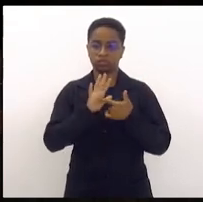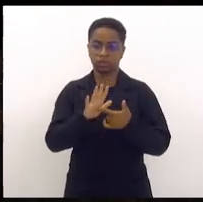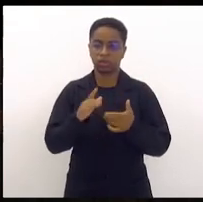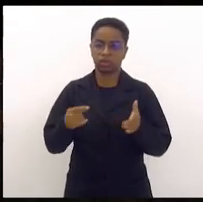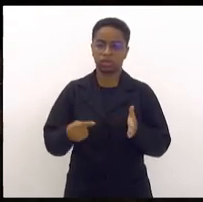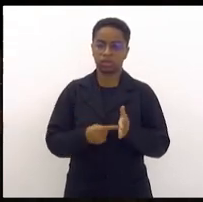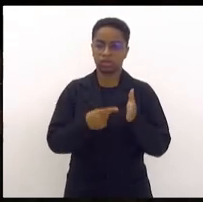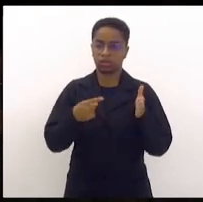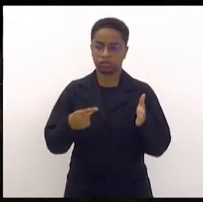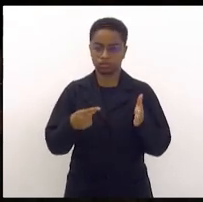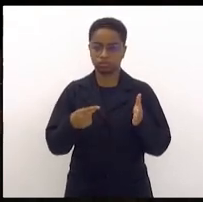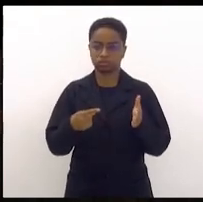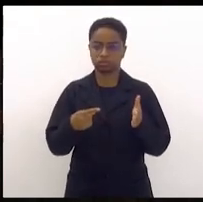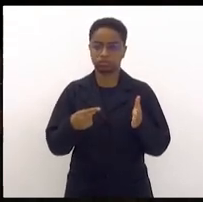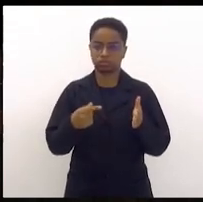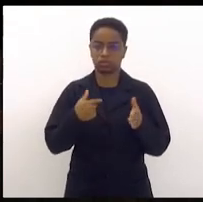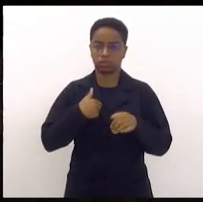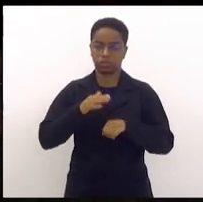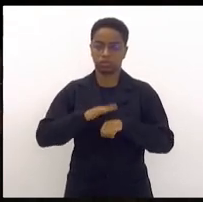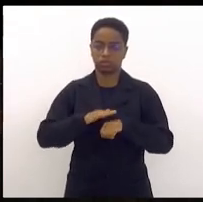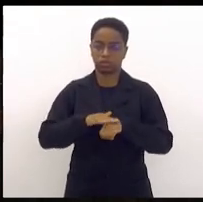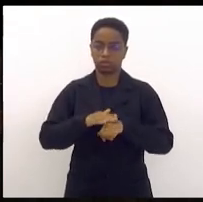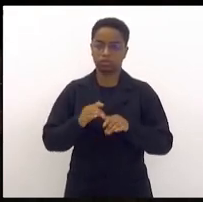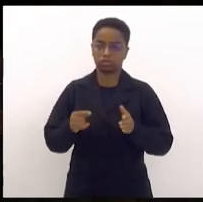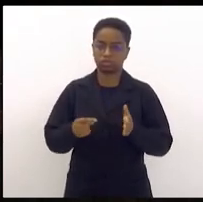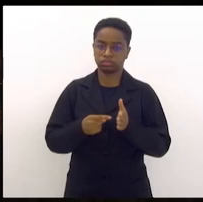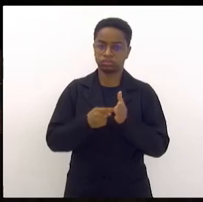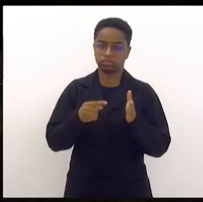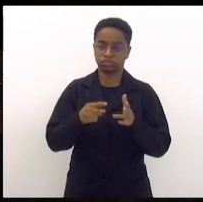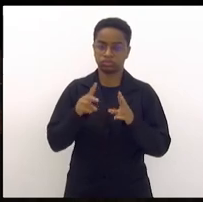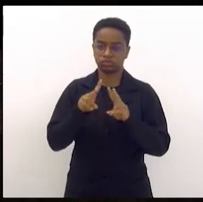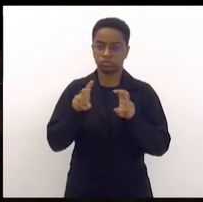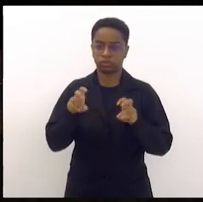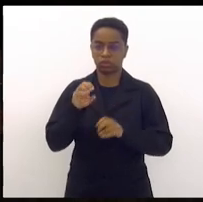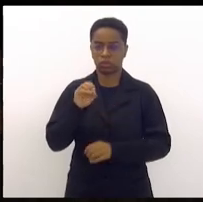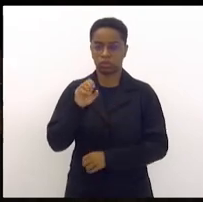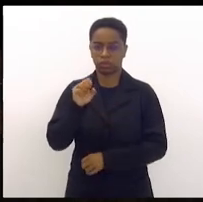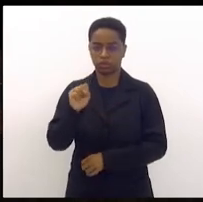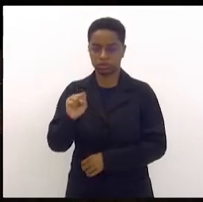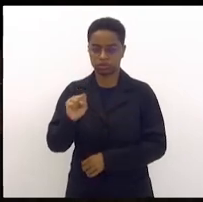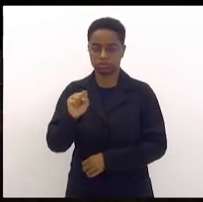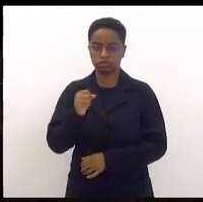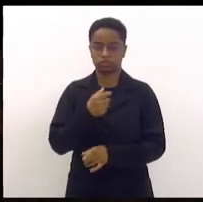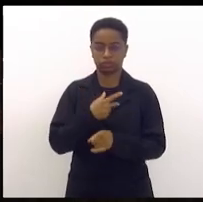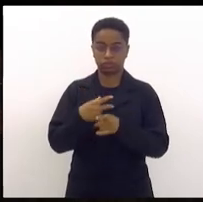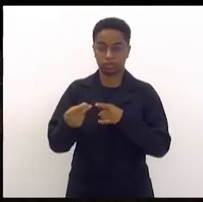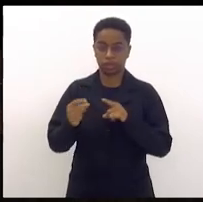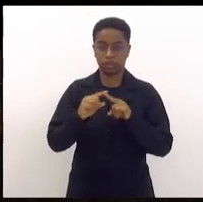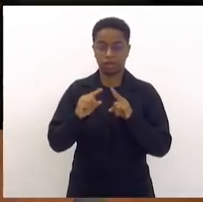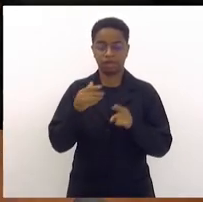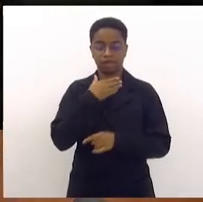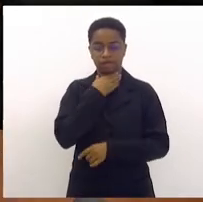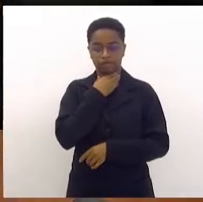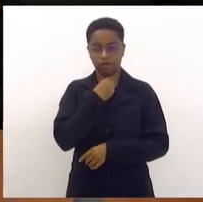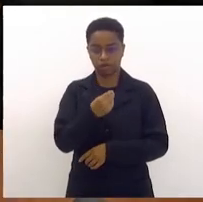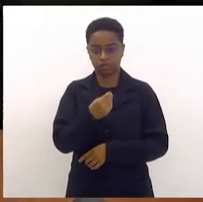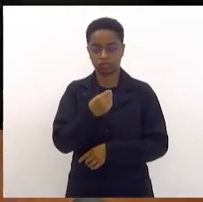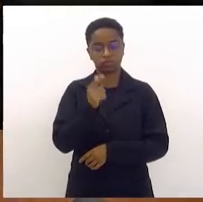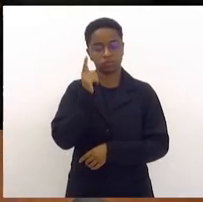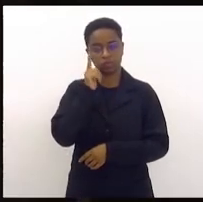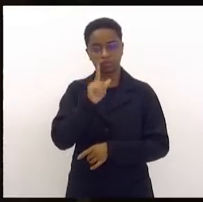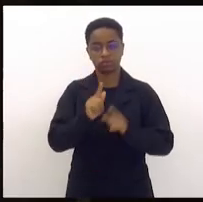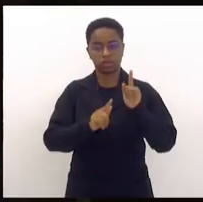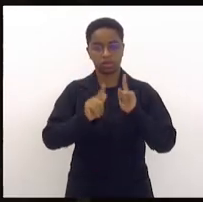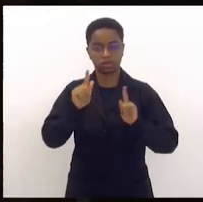denúncia que eu fiz em relação ao MOS, que ganhou de forma fraudulenta uma